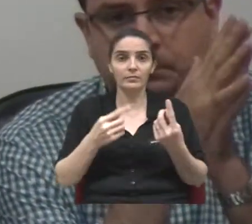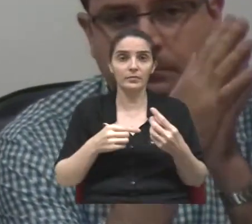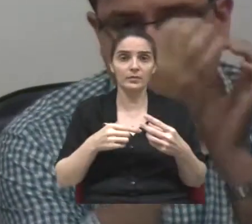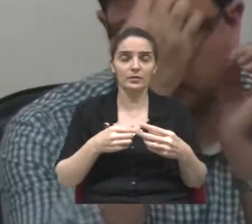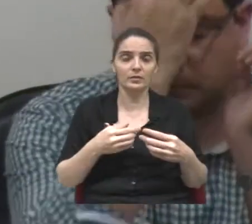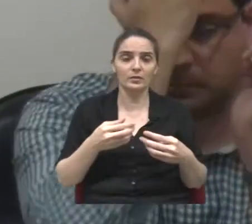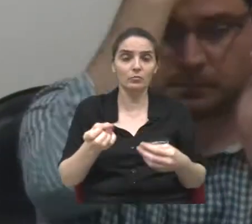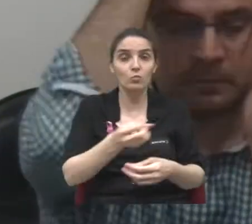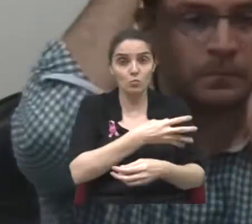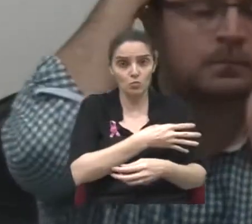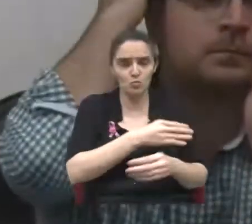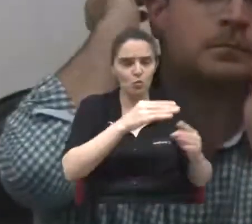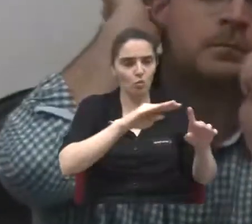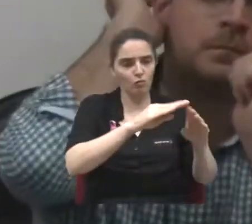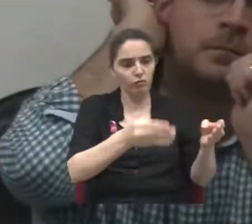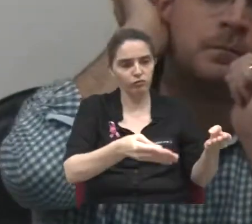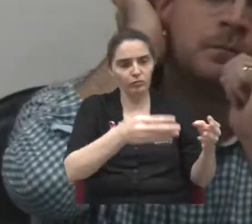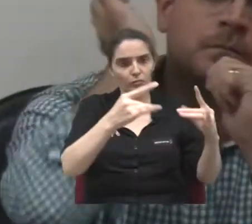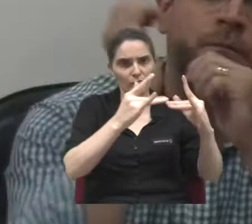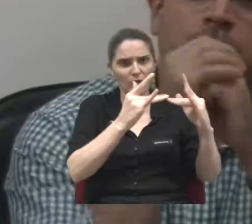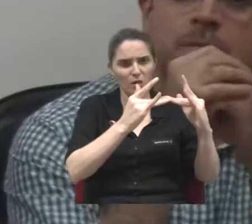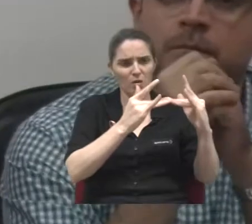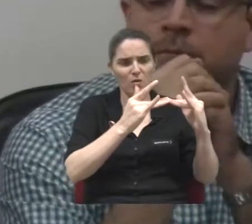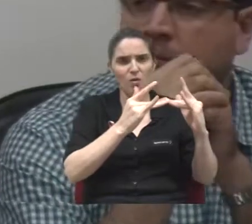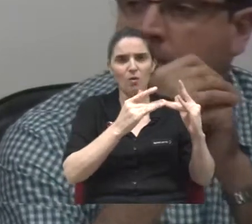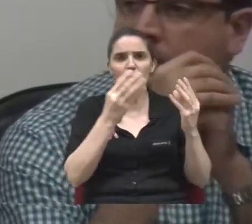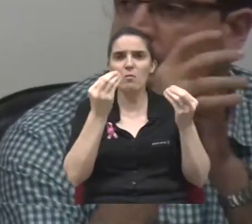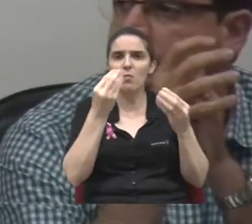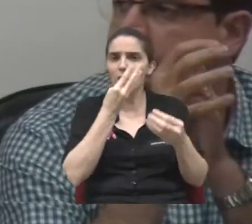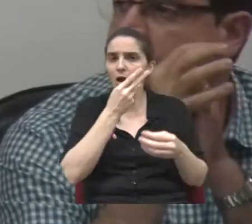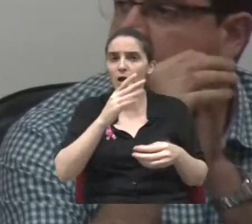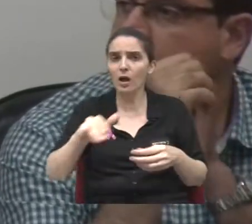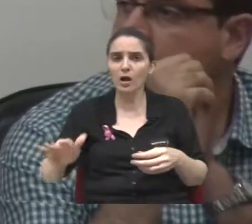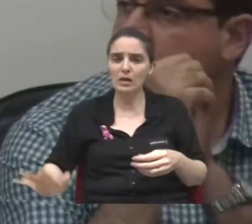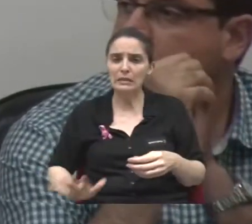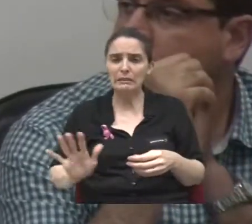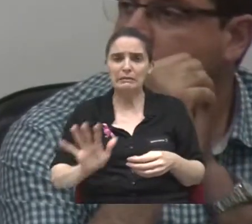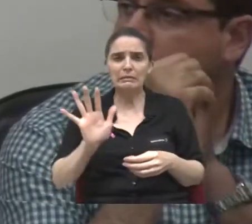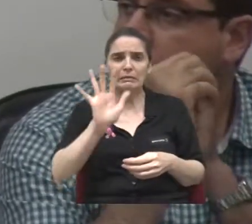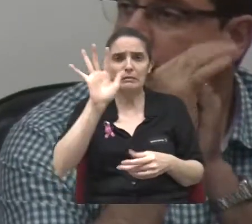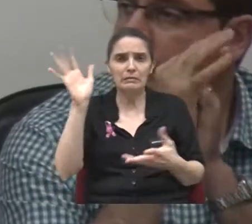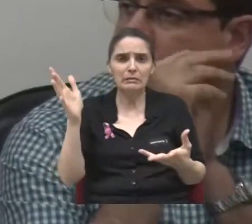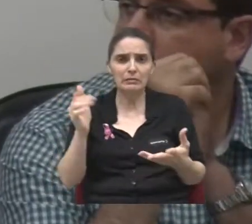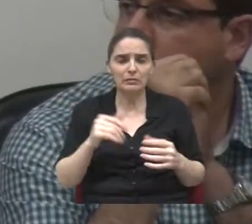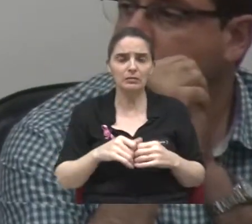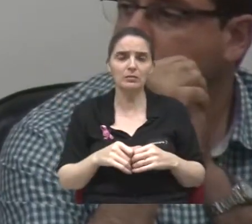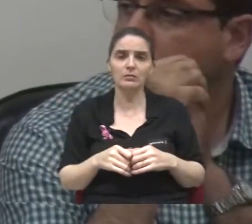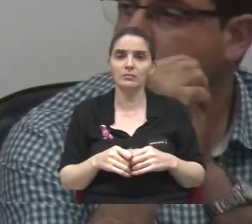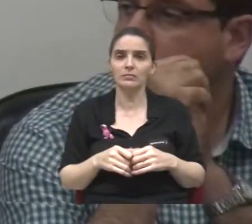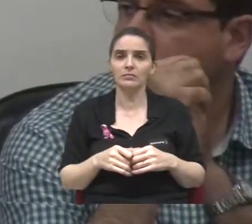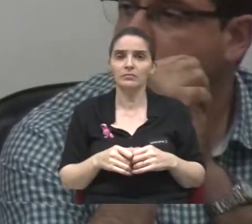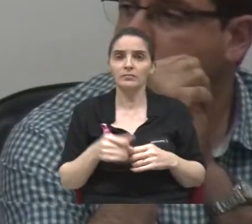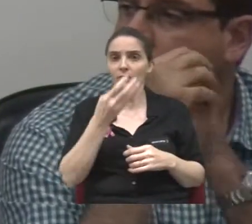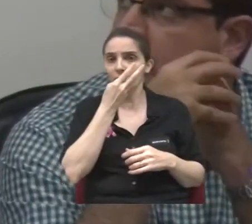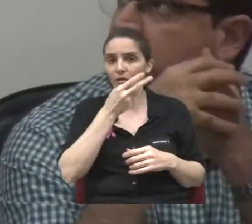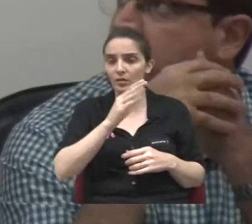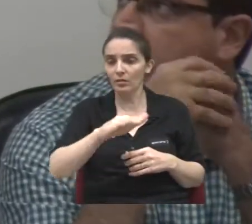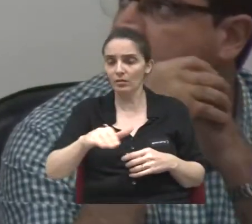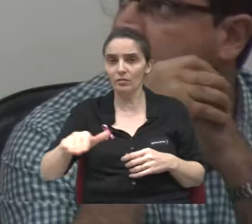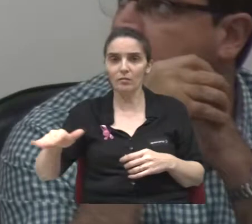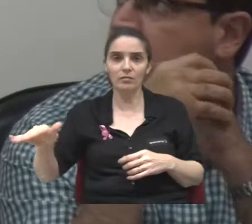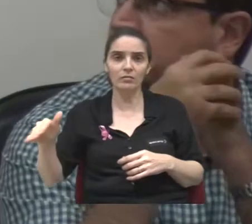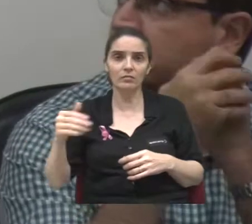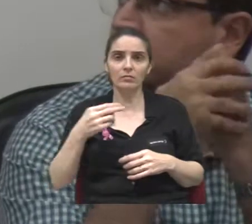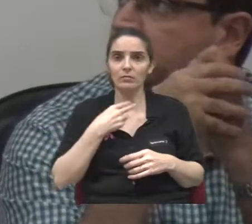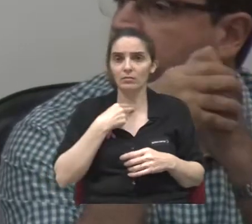que eu estava lá, está muito caro, tem a cantina lá, mas está muito caro, e crianças não poderiam